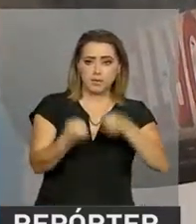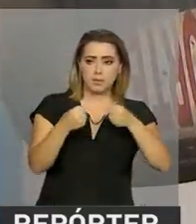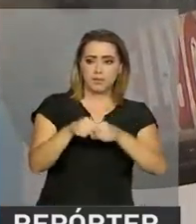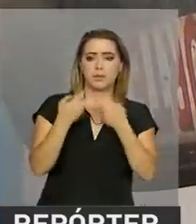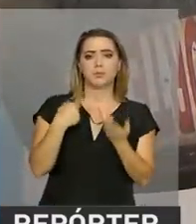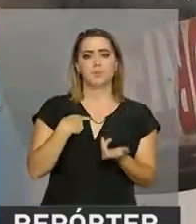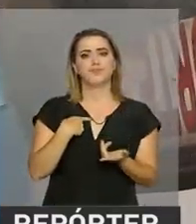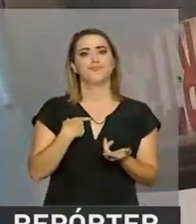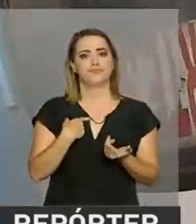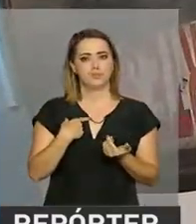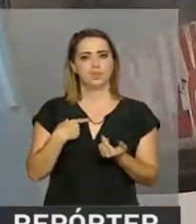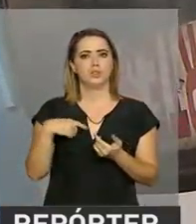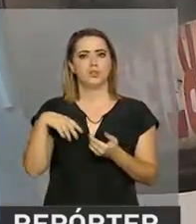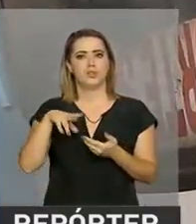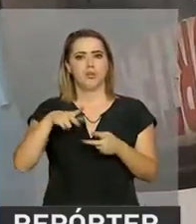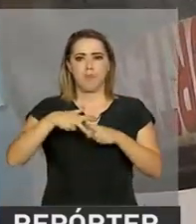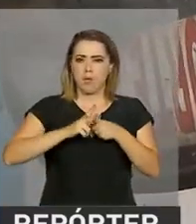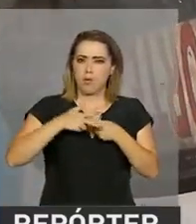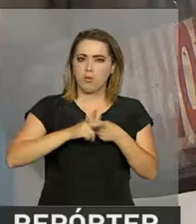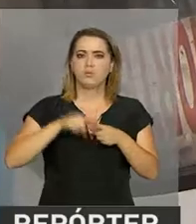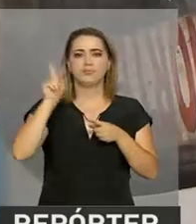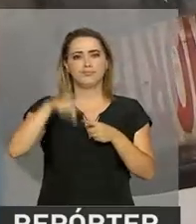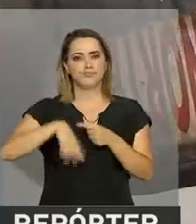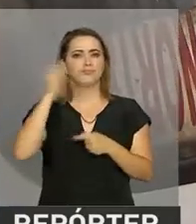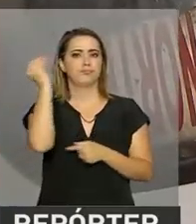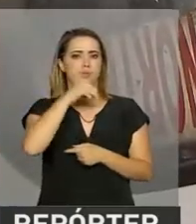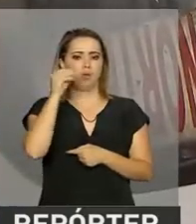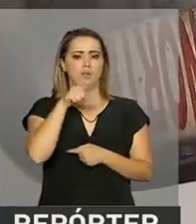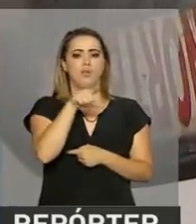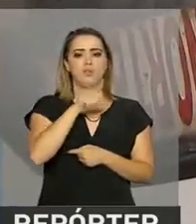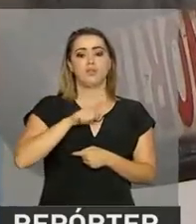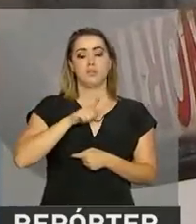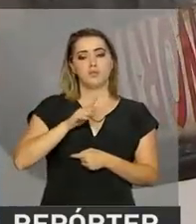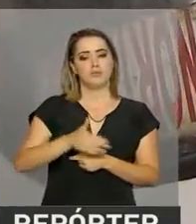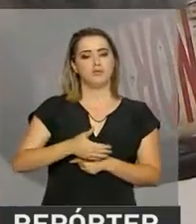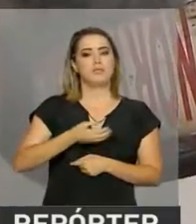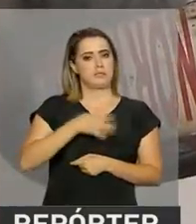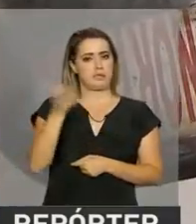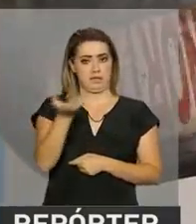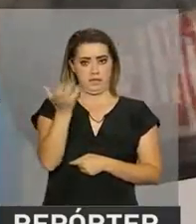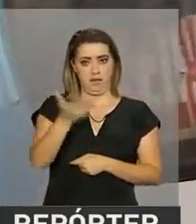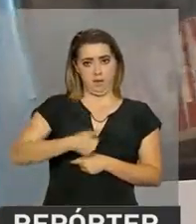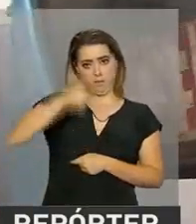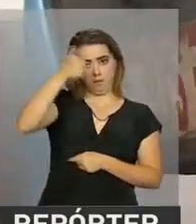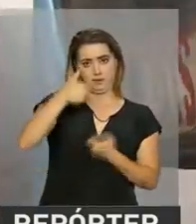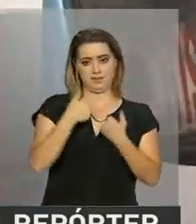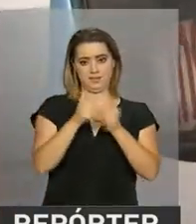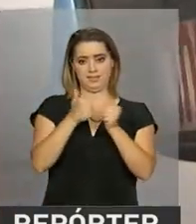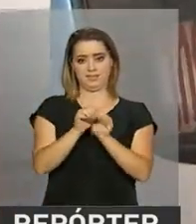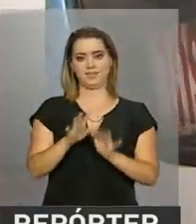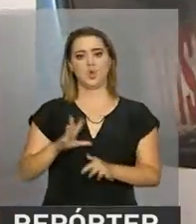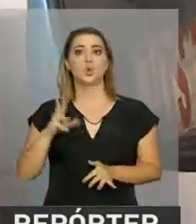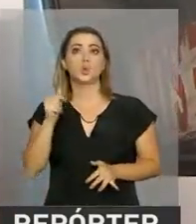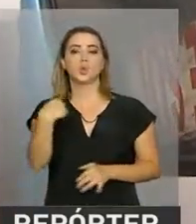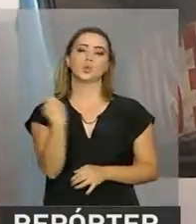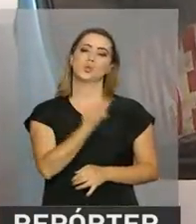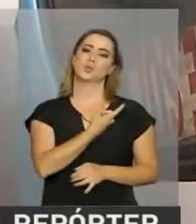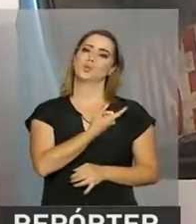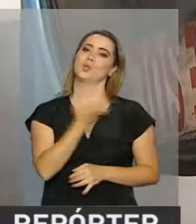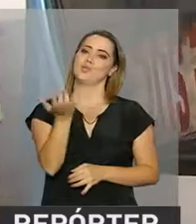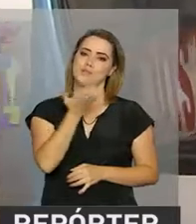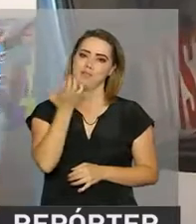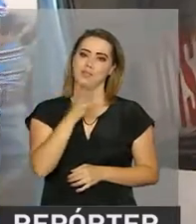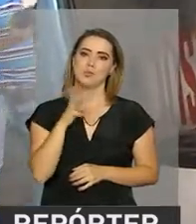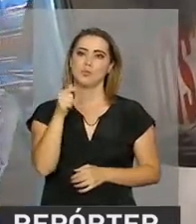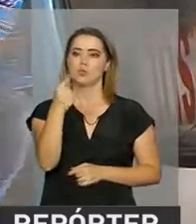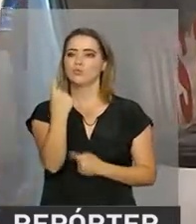a manutenção deles são bem fracas também, né? Então, você tem vontade de andar num ônibus mais confortável? Todos nós temos, né? Não só eu, como